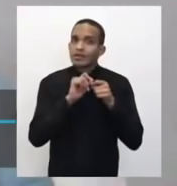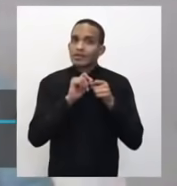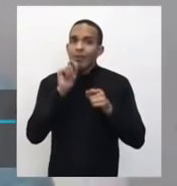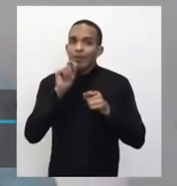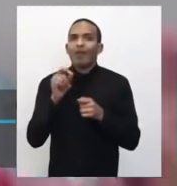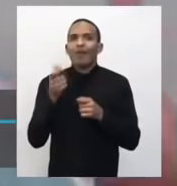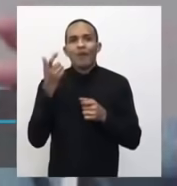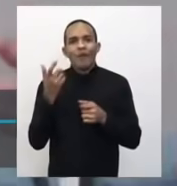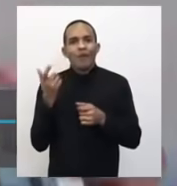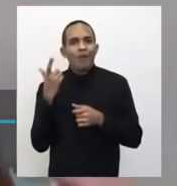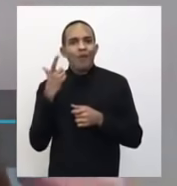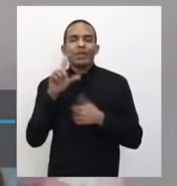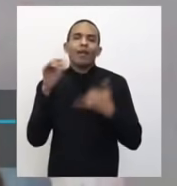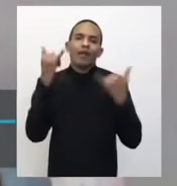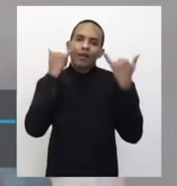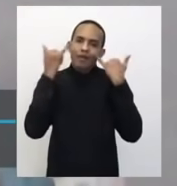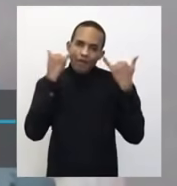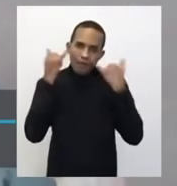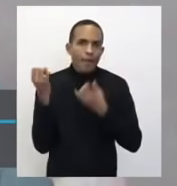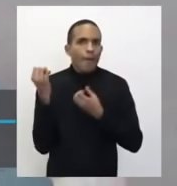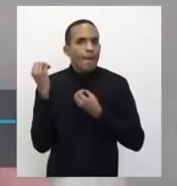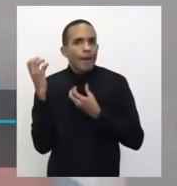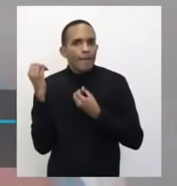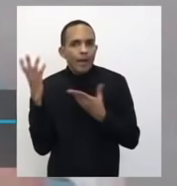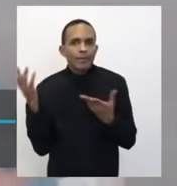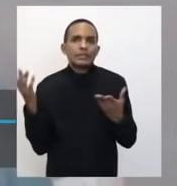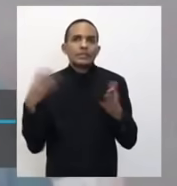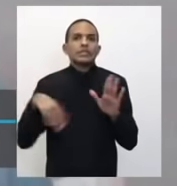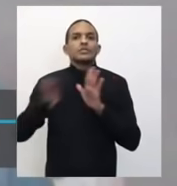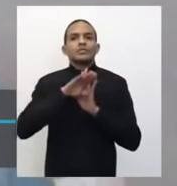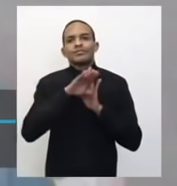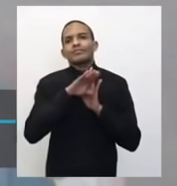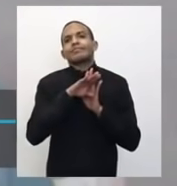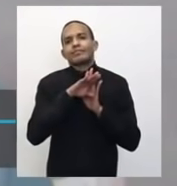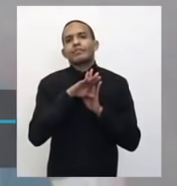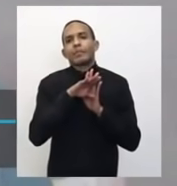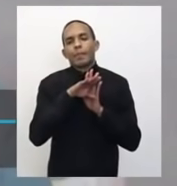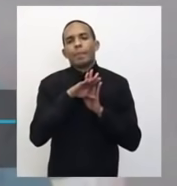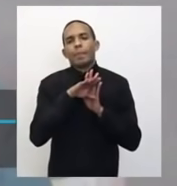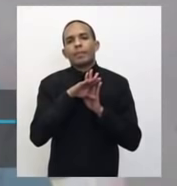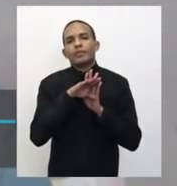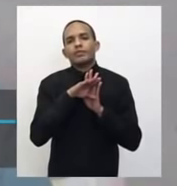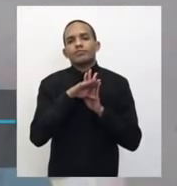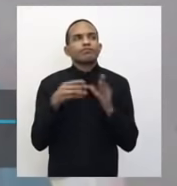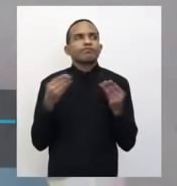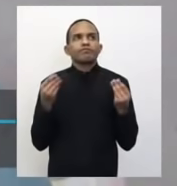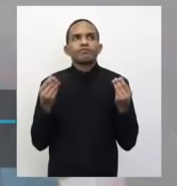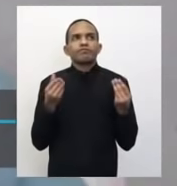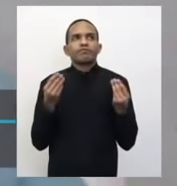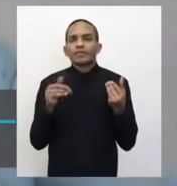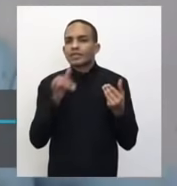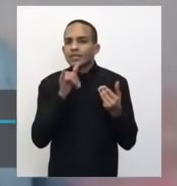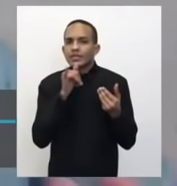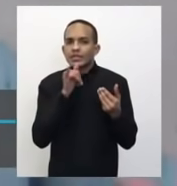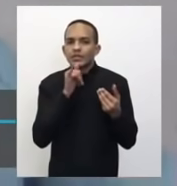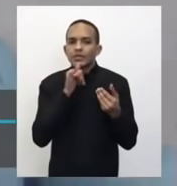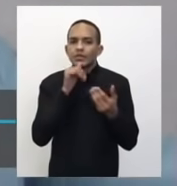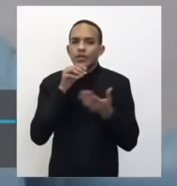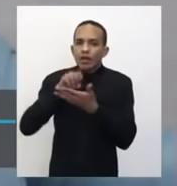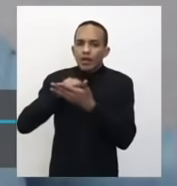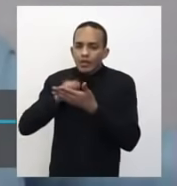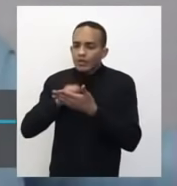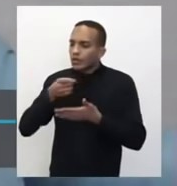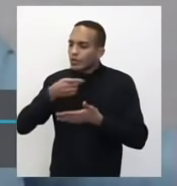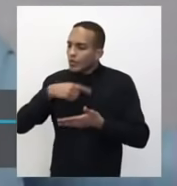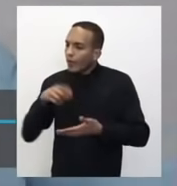geram informações que chegam até nós como rastros que nós fomos